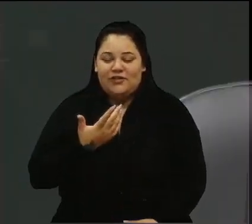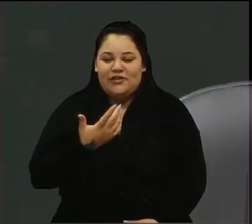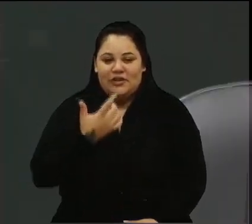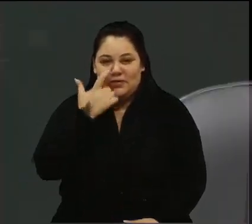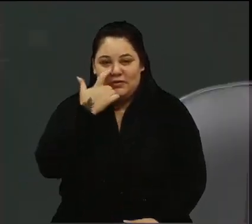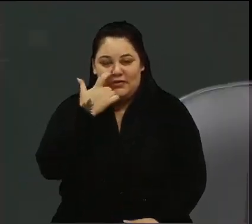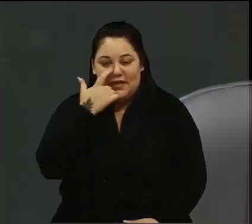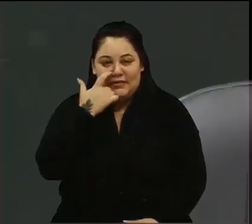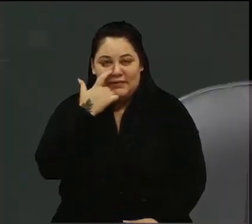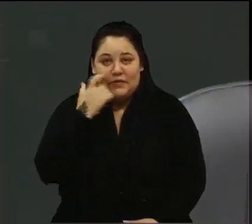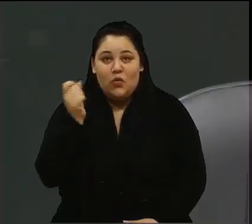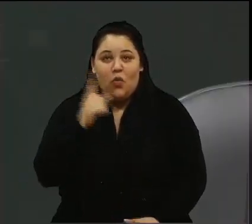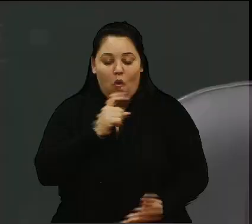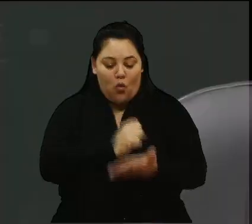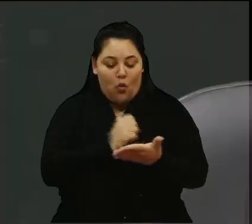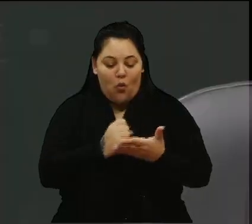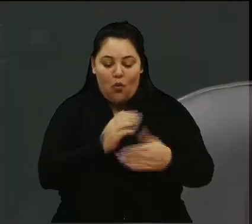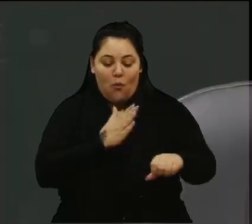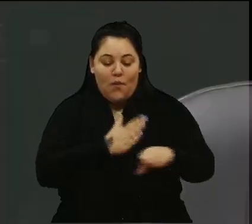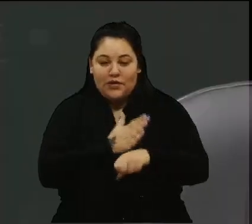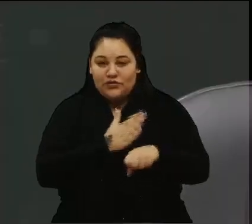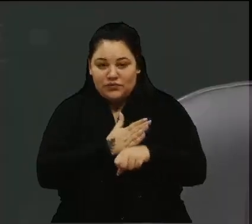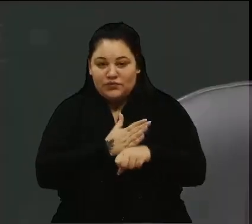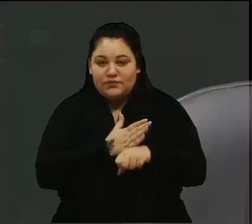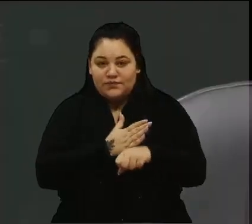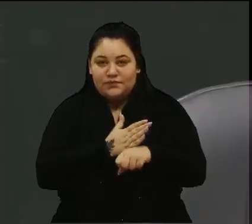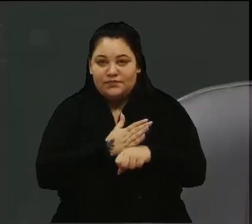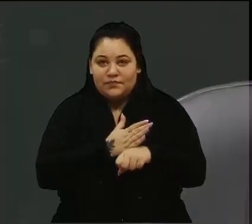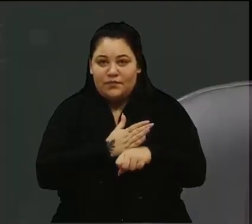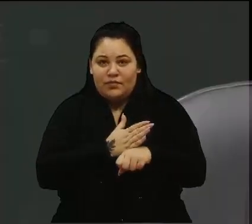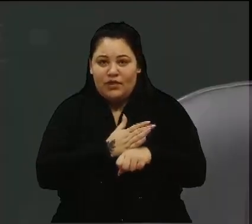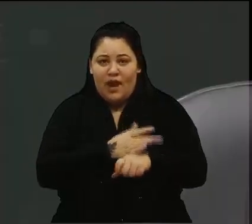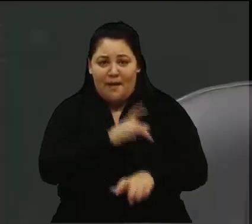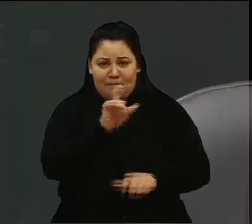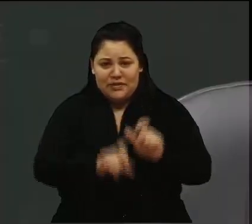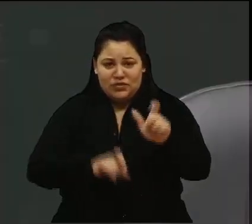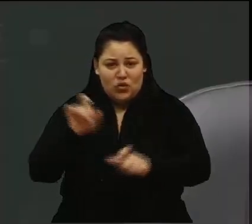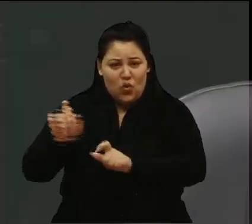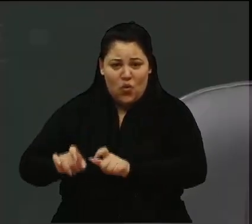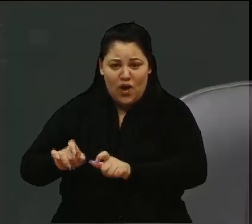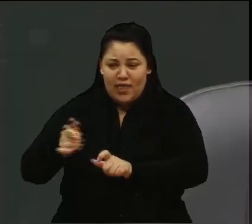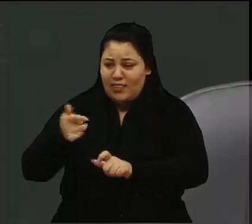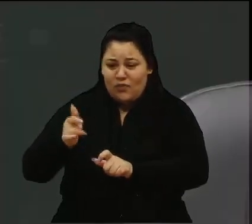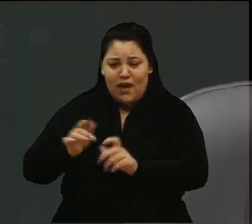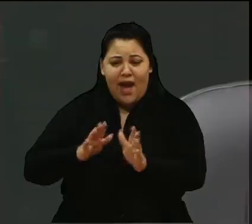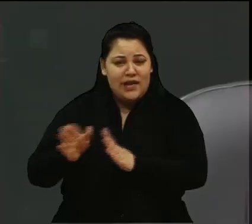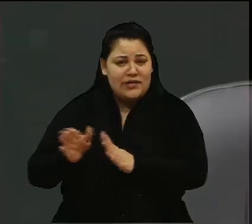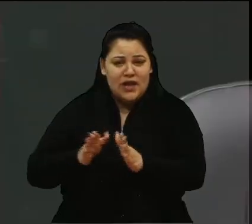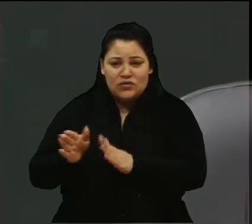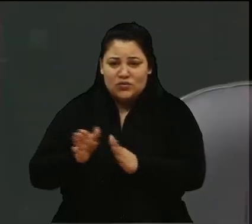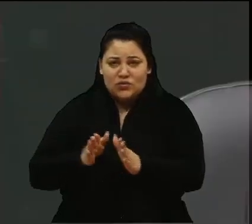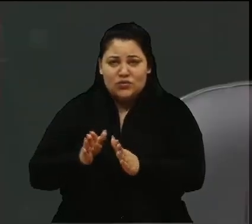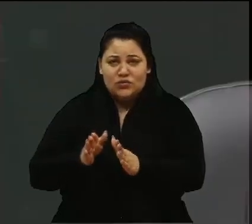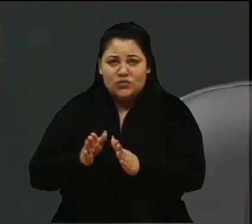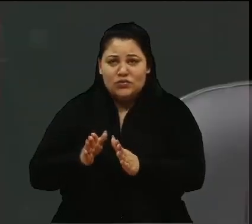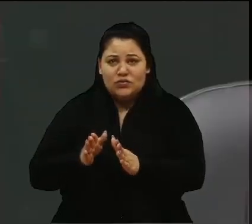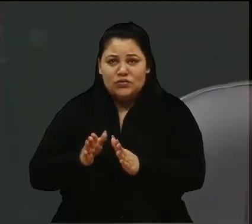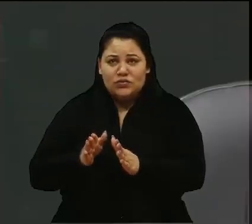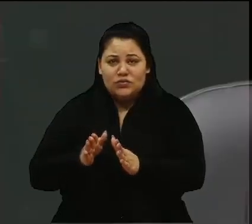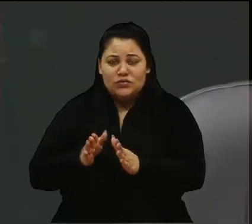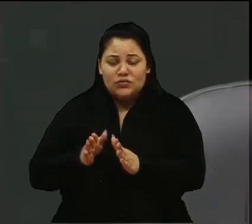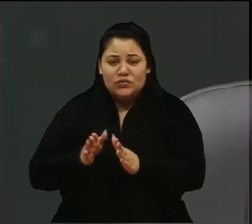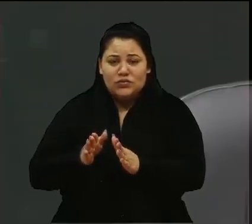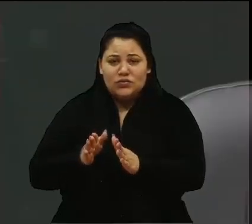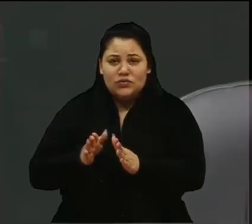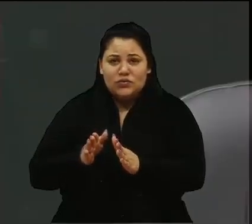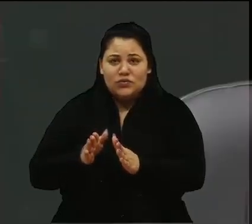em contrato e atualizar esse contrato. Se a pessoa não teve acesso ao auto de